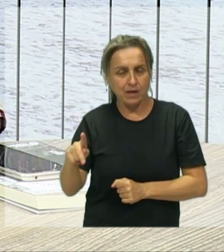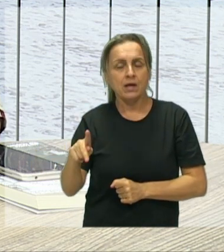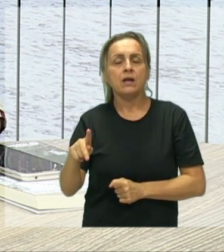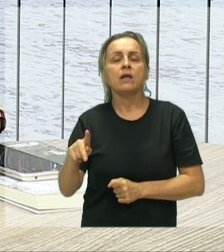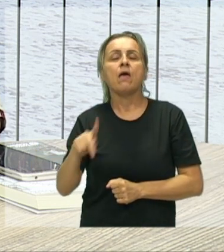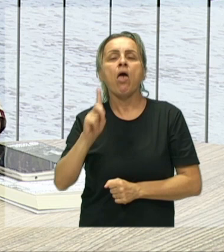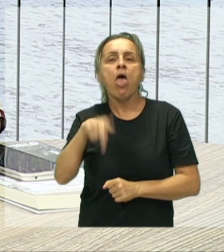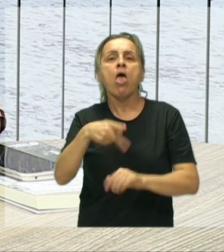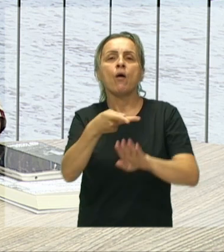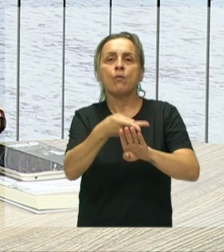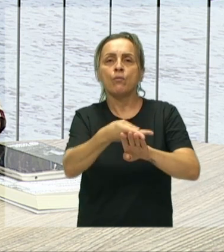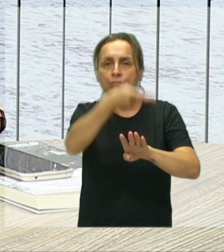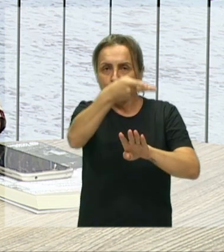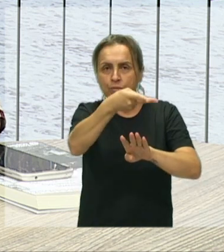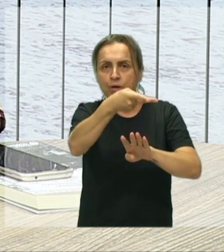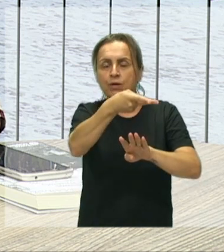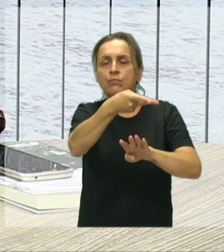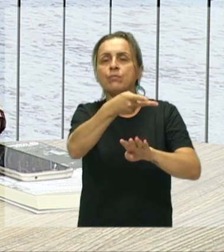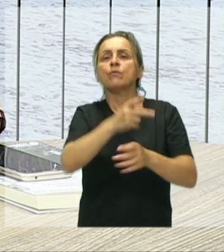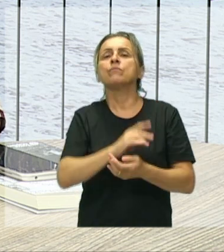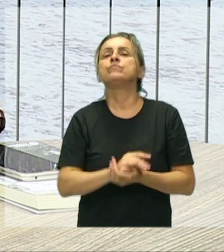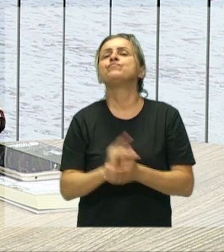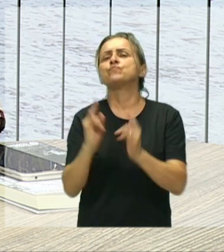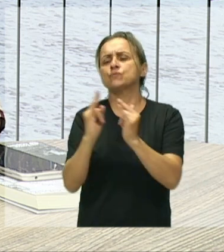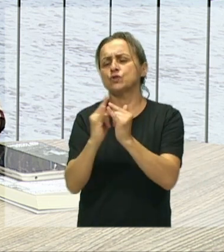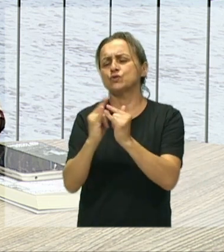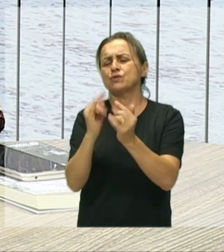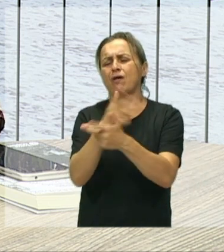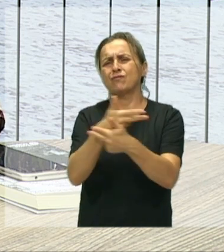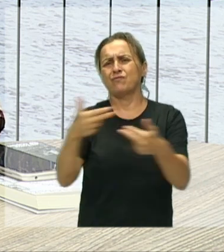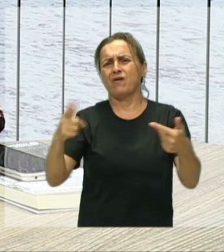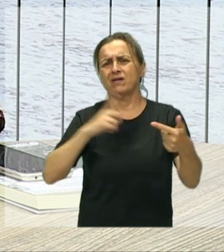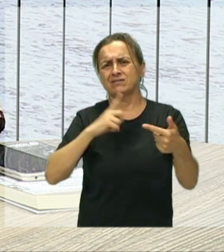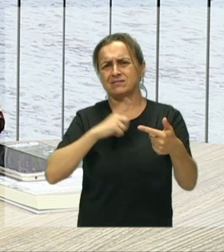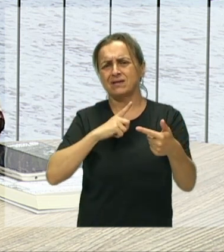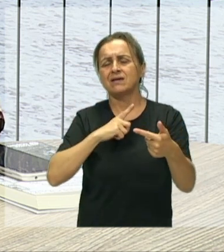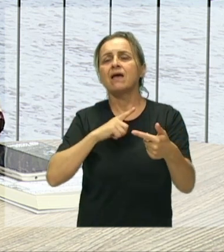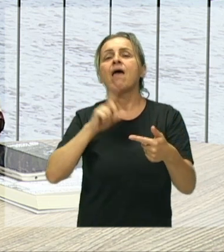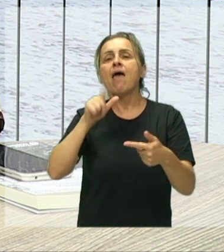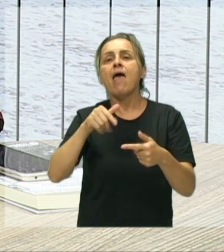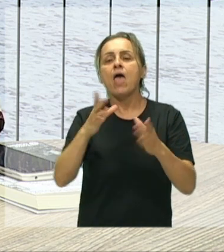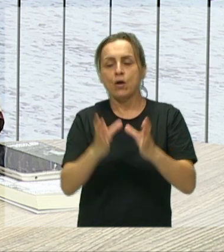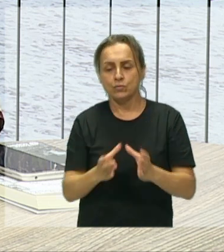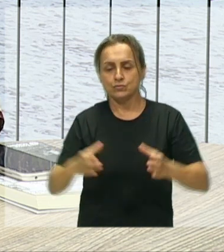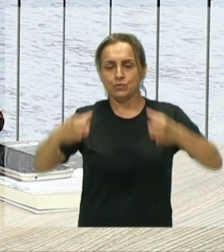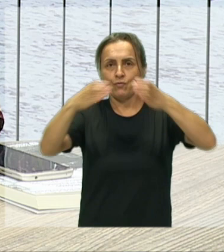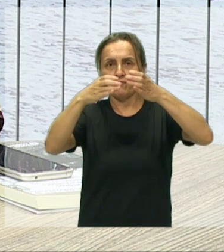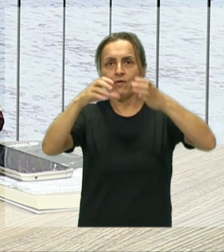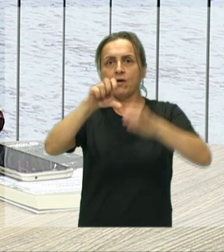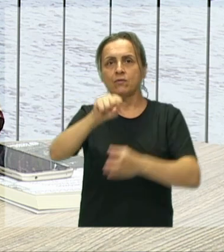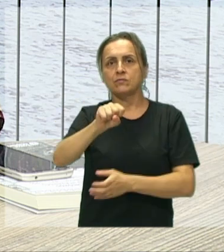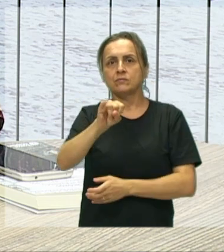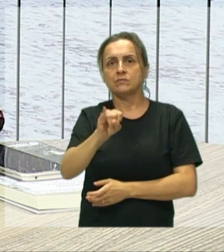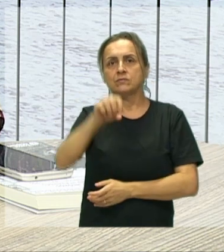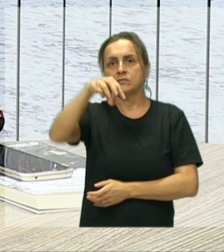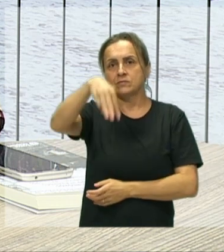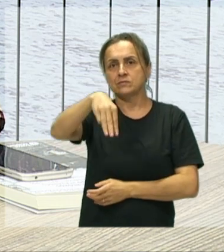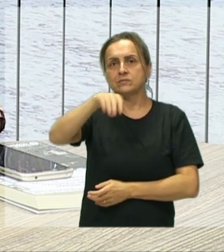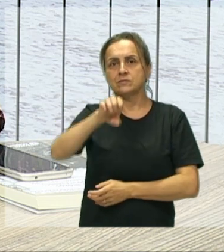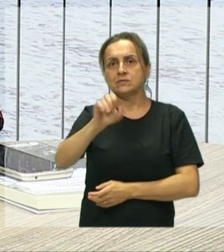Igualdade Racial e outras entidades, promove anualmente, que é o Troféu Simeão, para aquelas